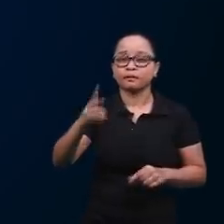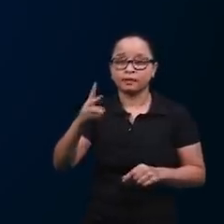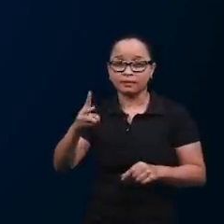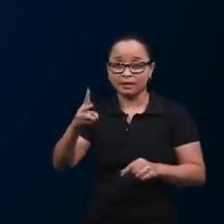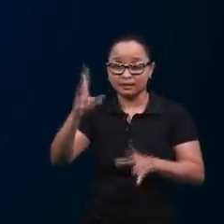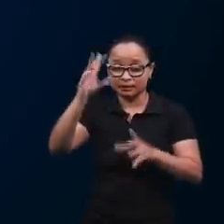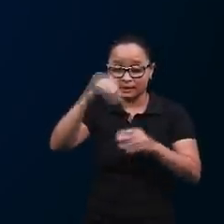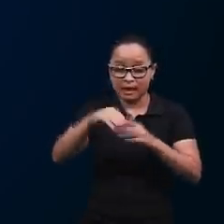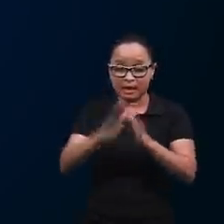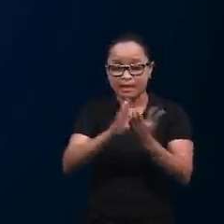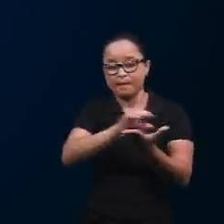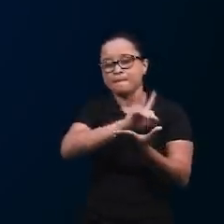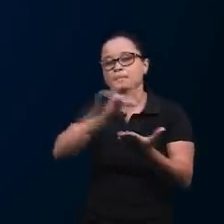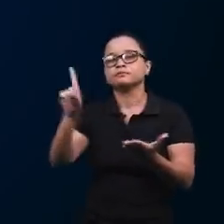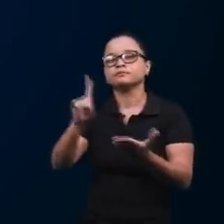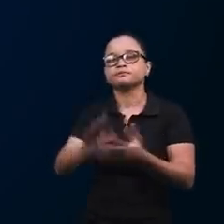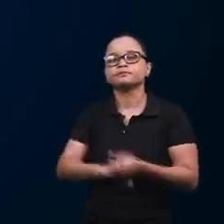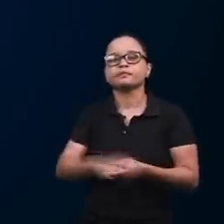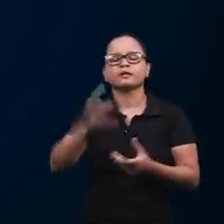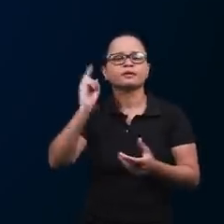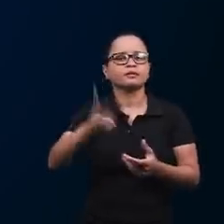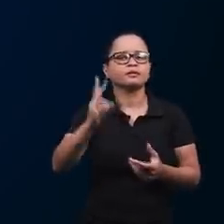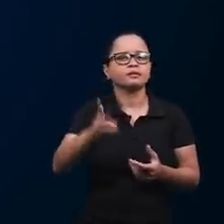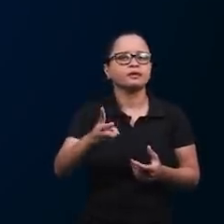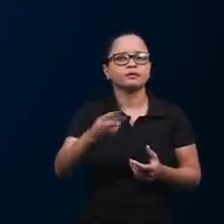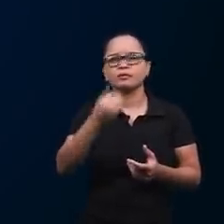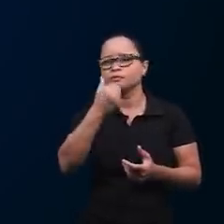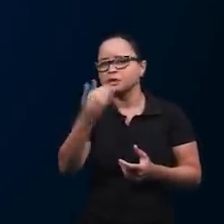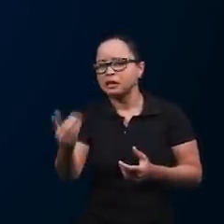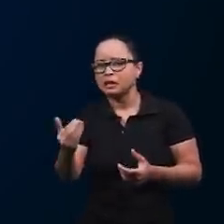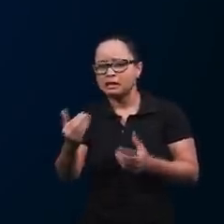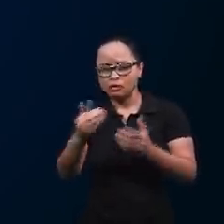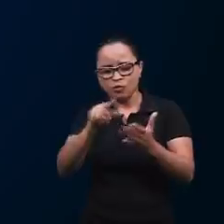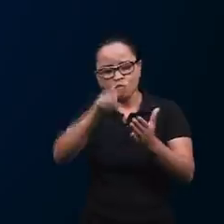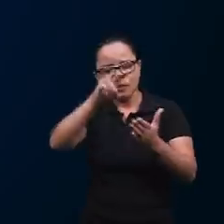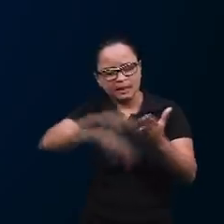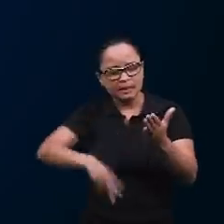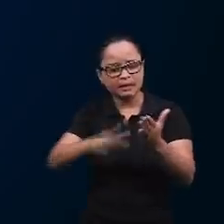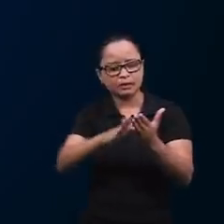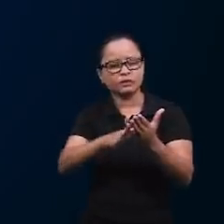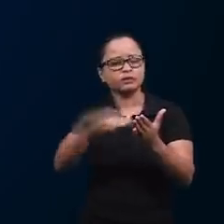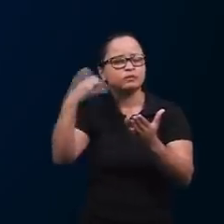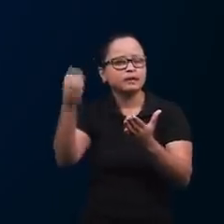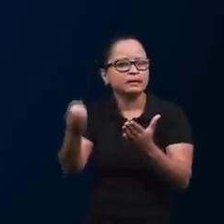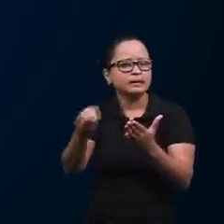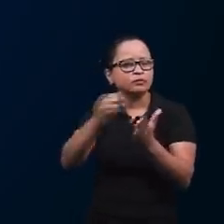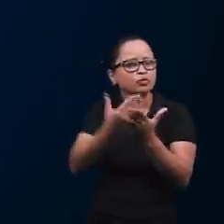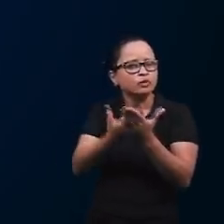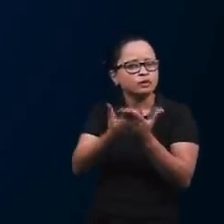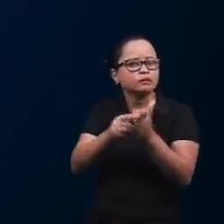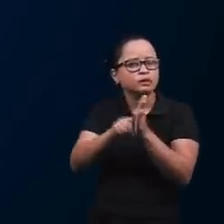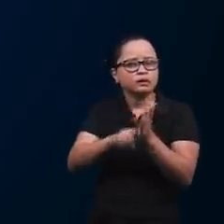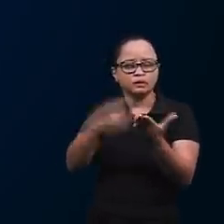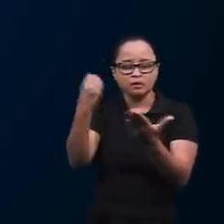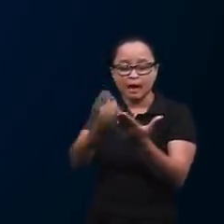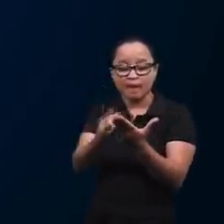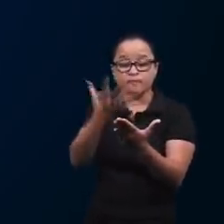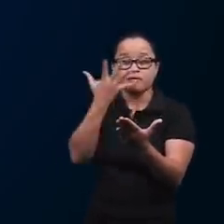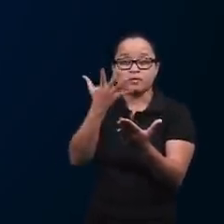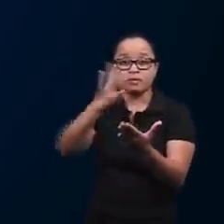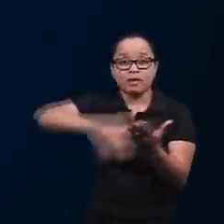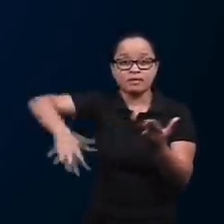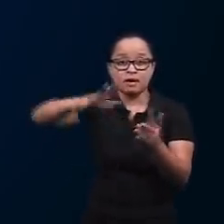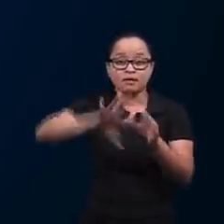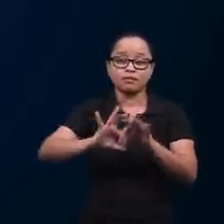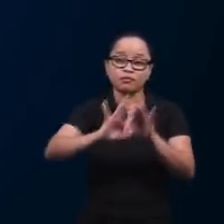mergulhar na palavra e conforme os irmãos vão buscando na palavra outras revelações vão surgindo e o ambiente